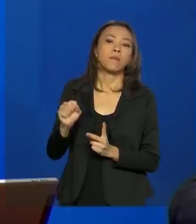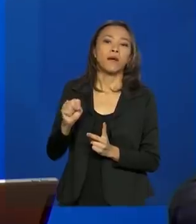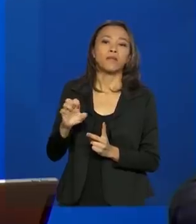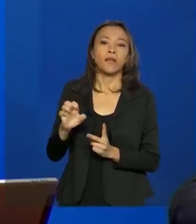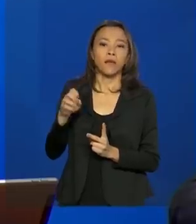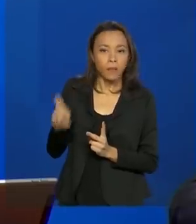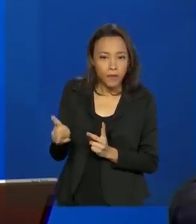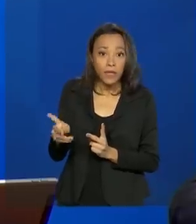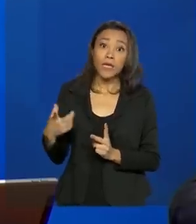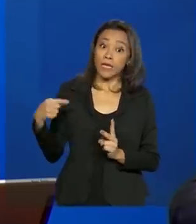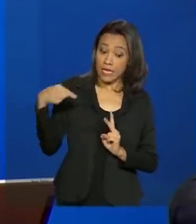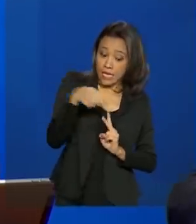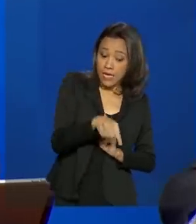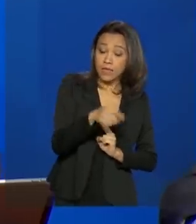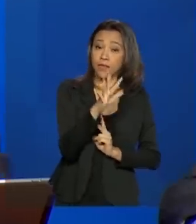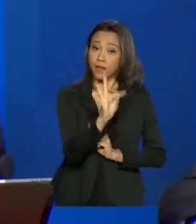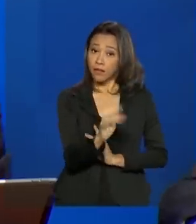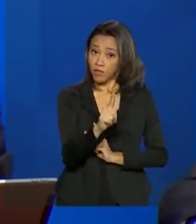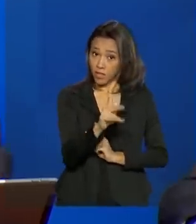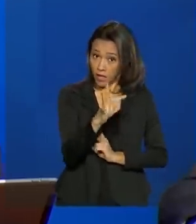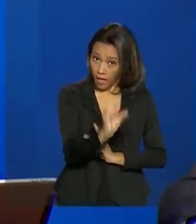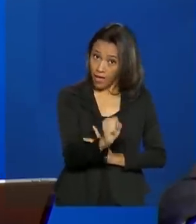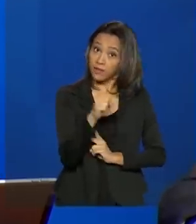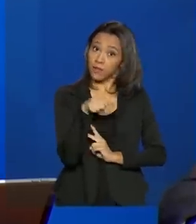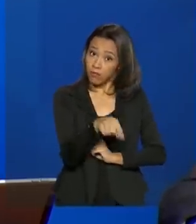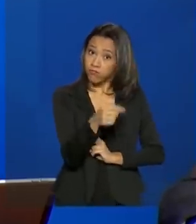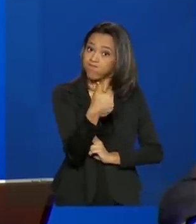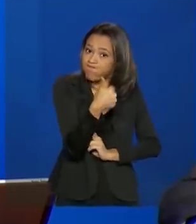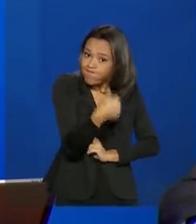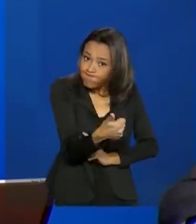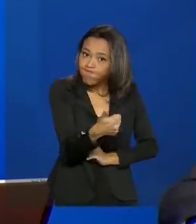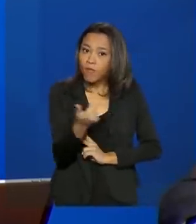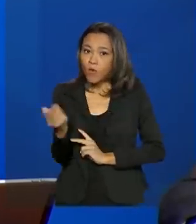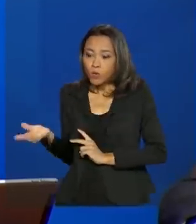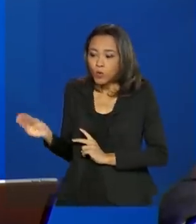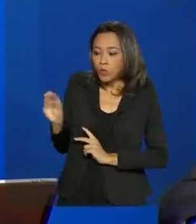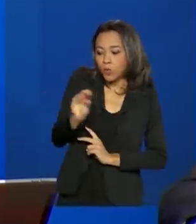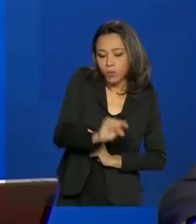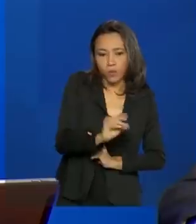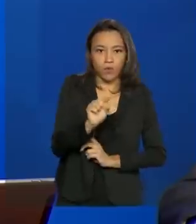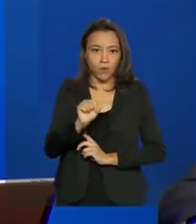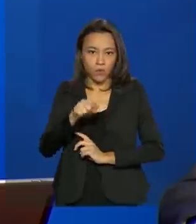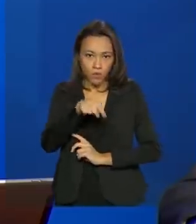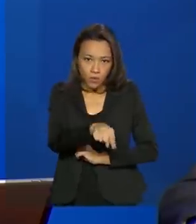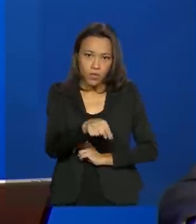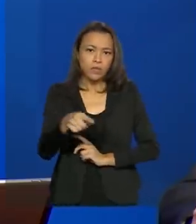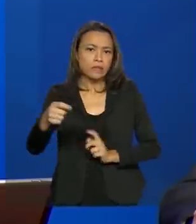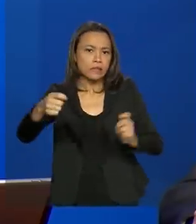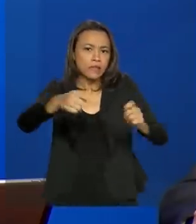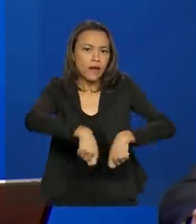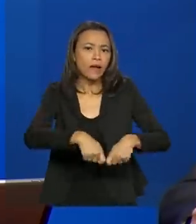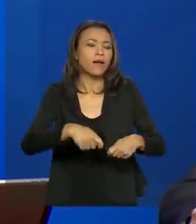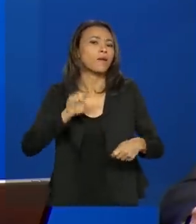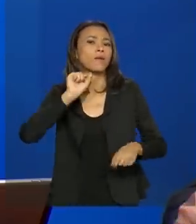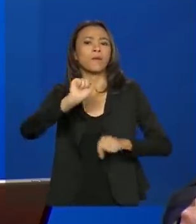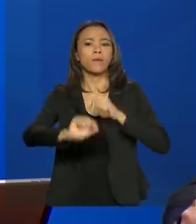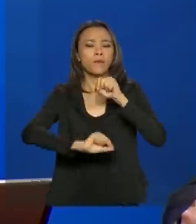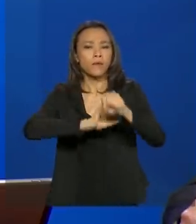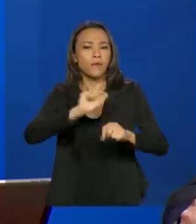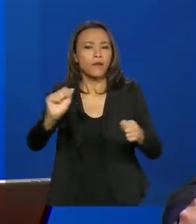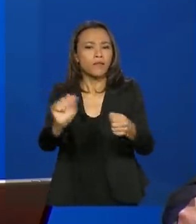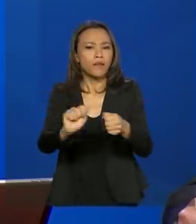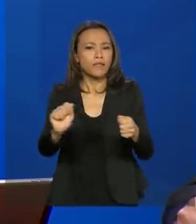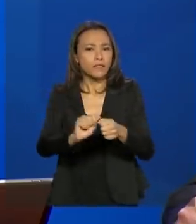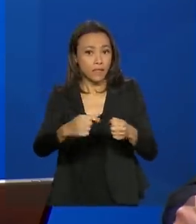fgts o fundo maior mais bem estruturado você também torna possível da importância da medida se torna possível realizar